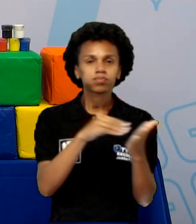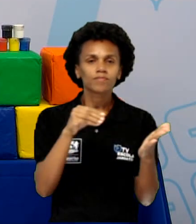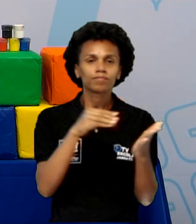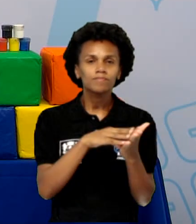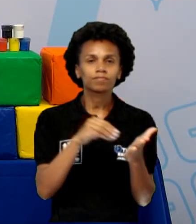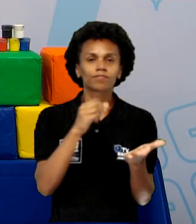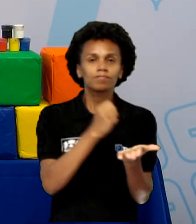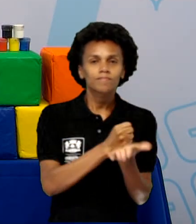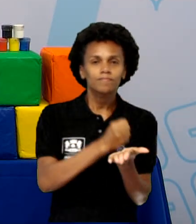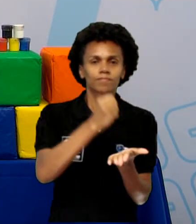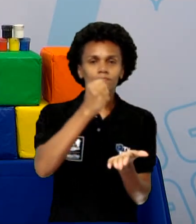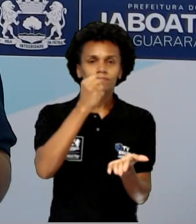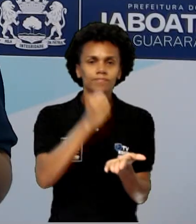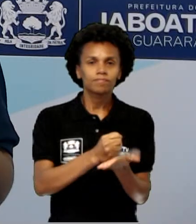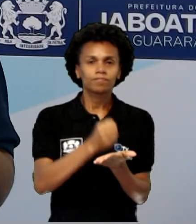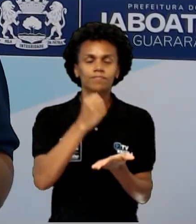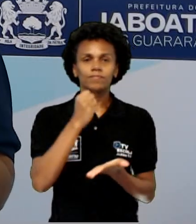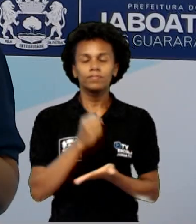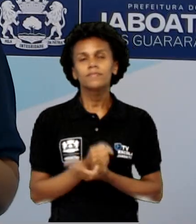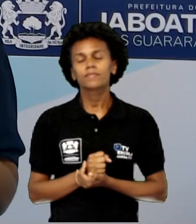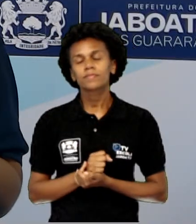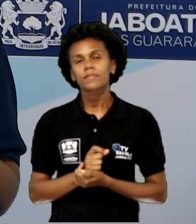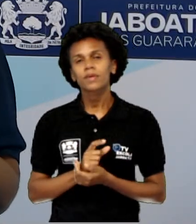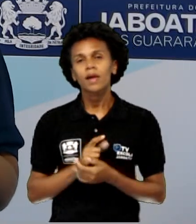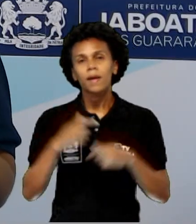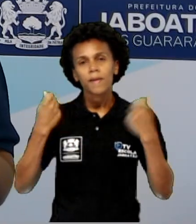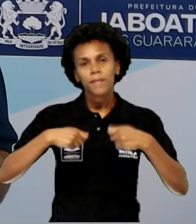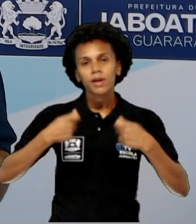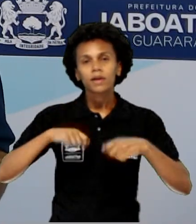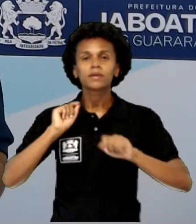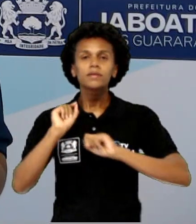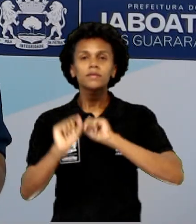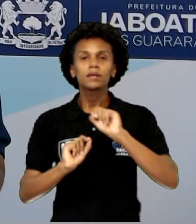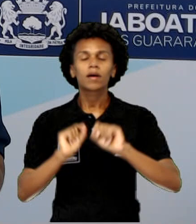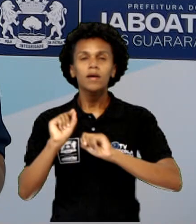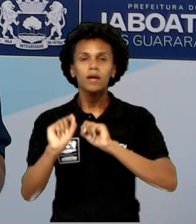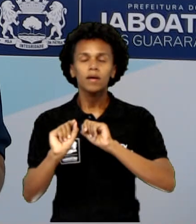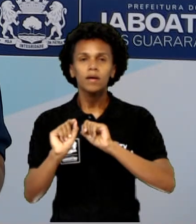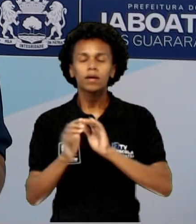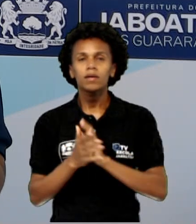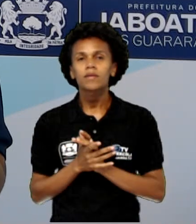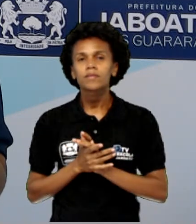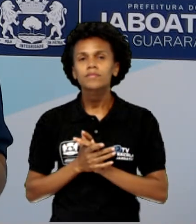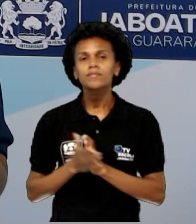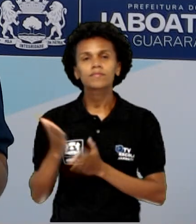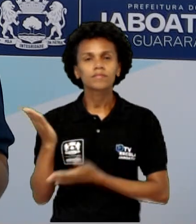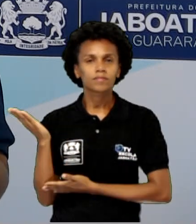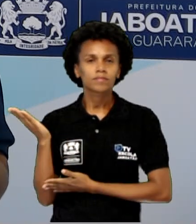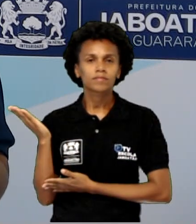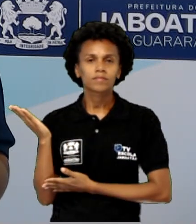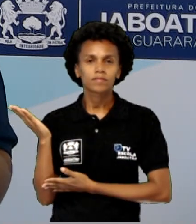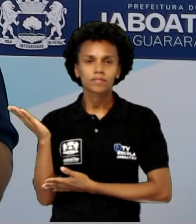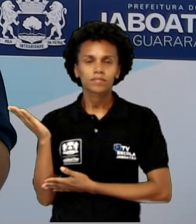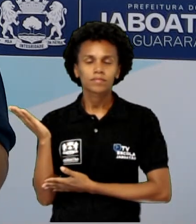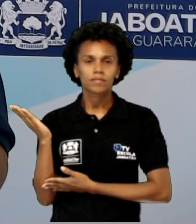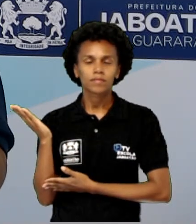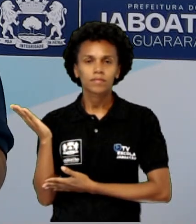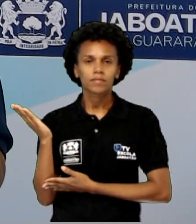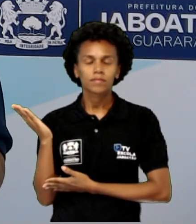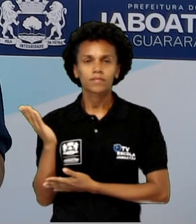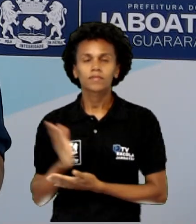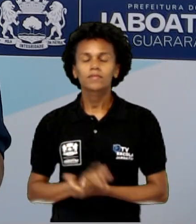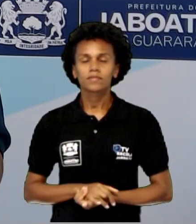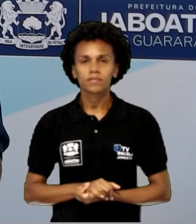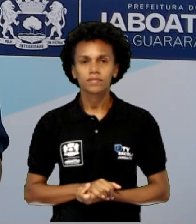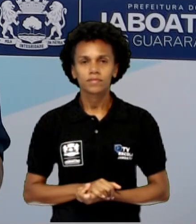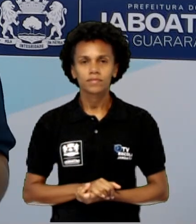gente vai precisar aqueles pratinhos que vem com carne, né? Às vezes calabresa, queijo que a mãe compra no supermercado. Não vai pro